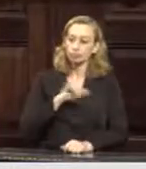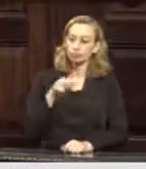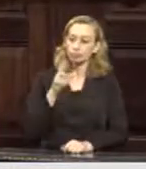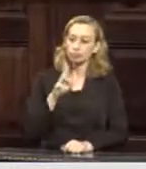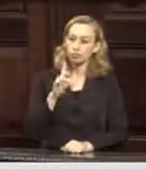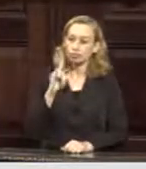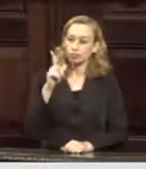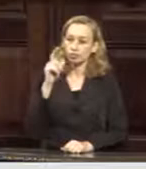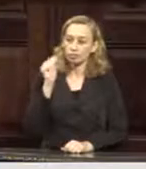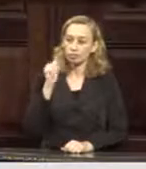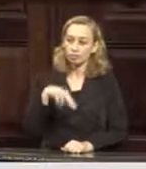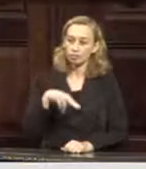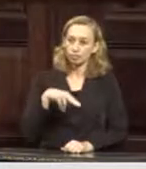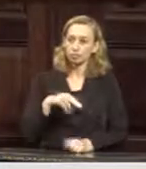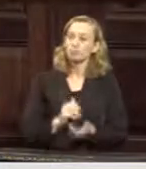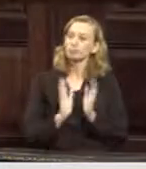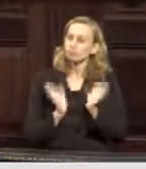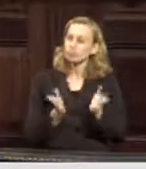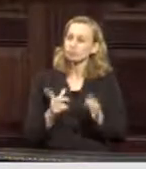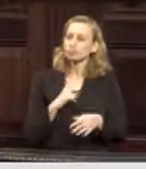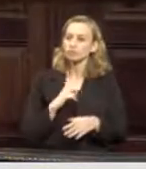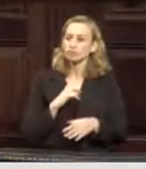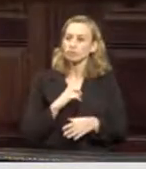Educação, audiência